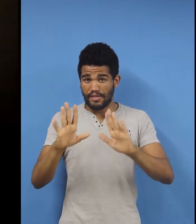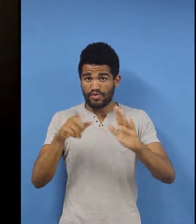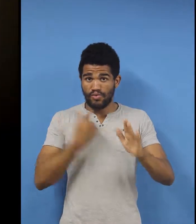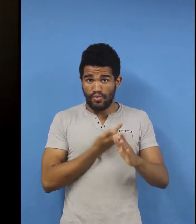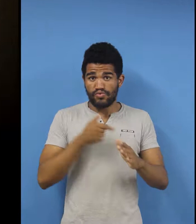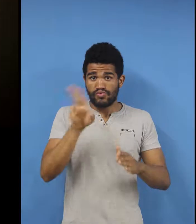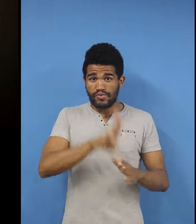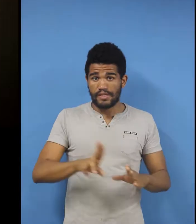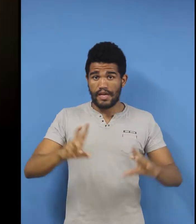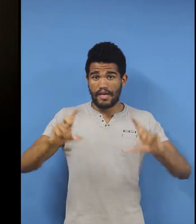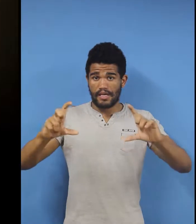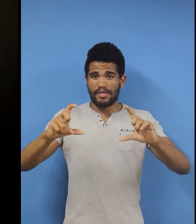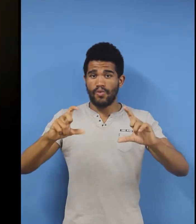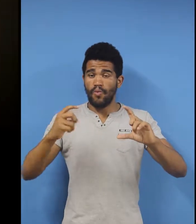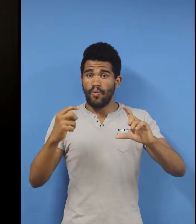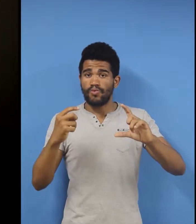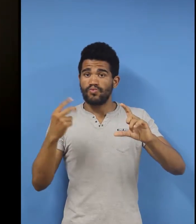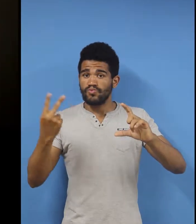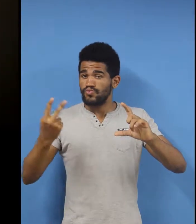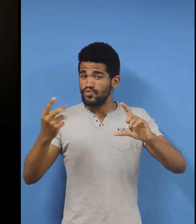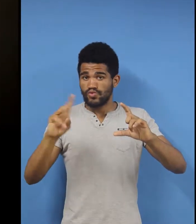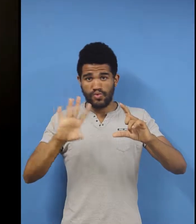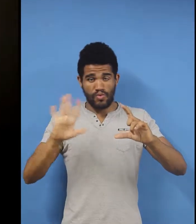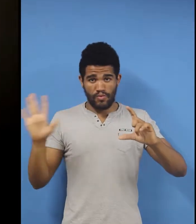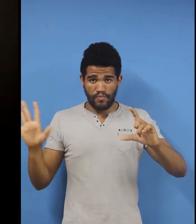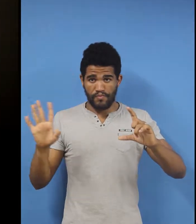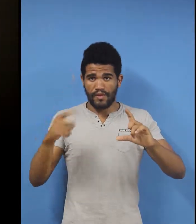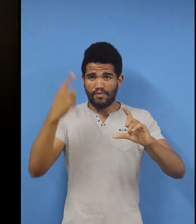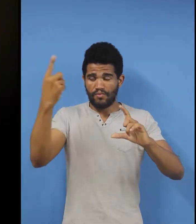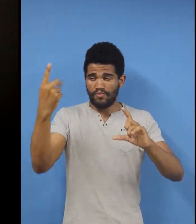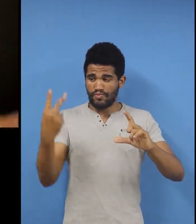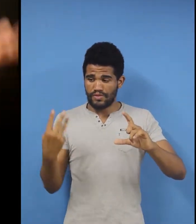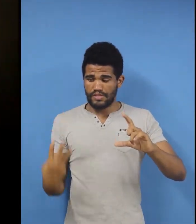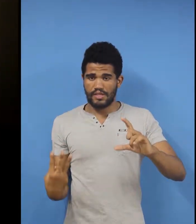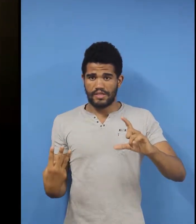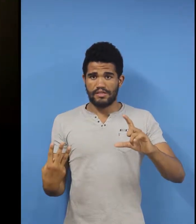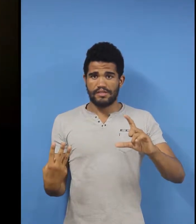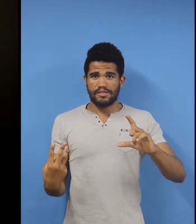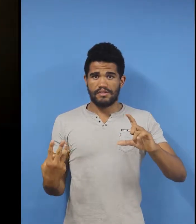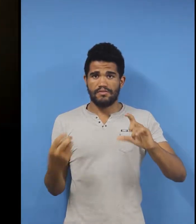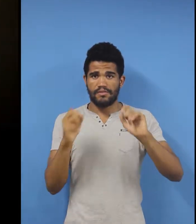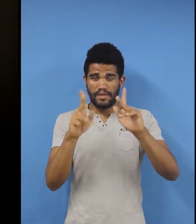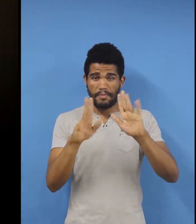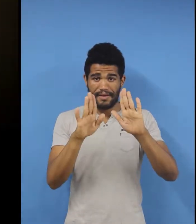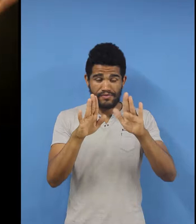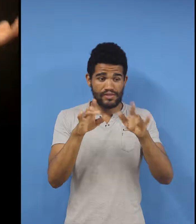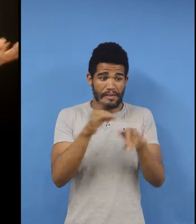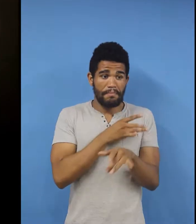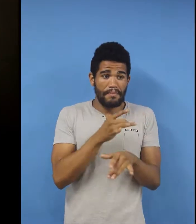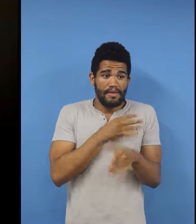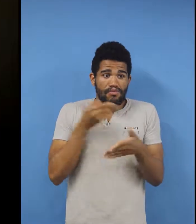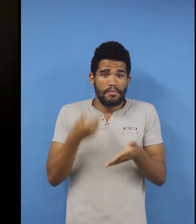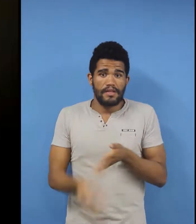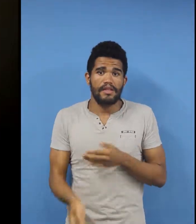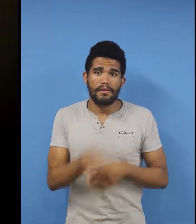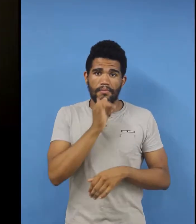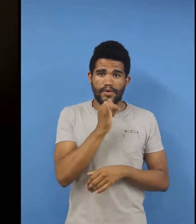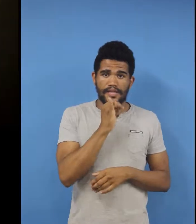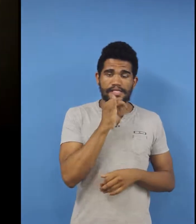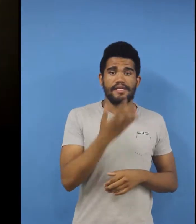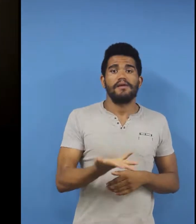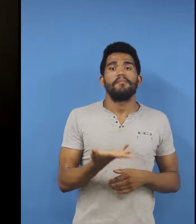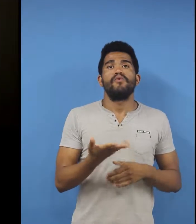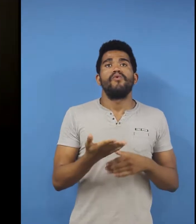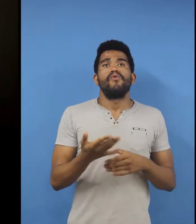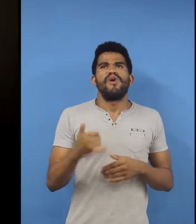1, certo? Mas é ali que você vai desenvolver. Perder esse medo de falar. O que você pensa